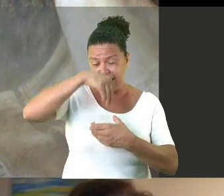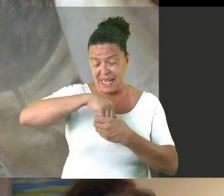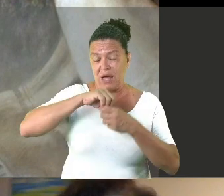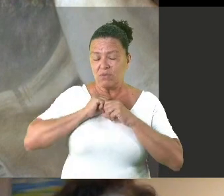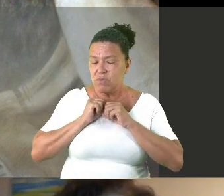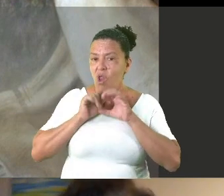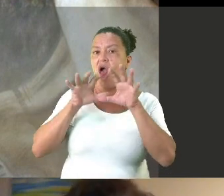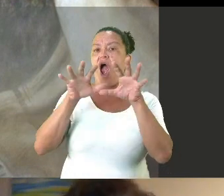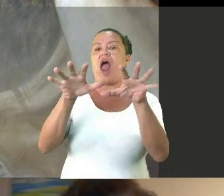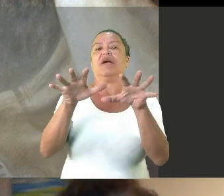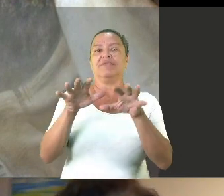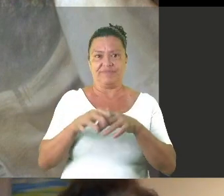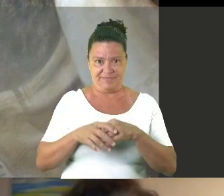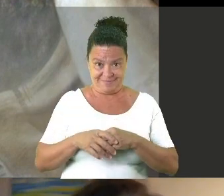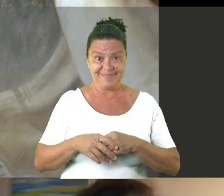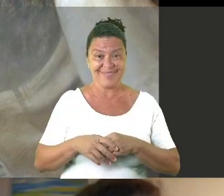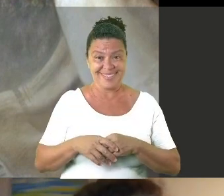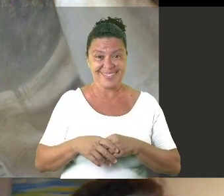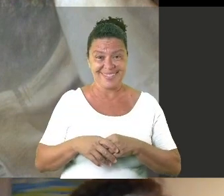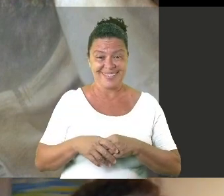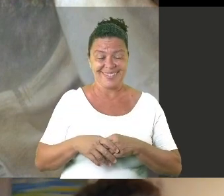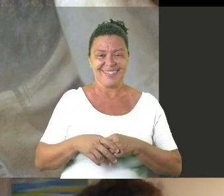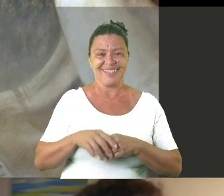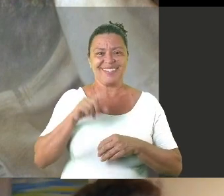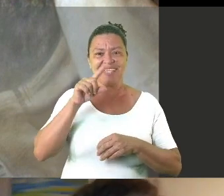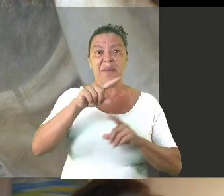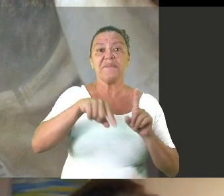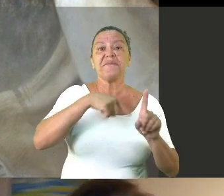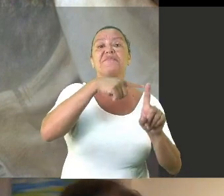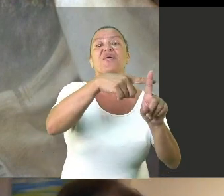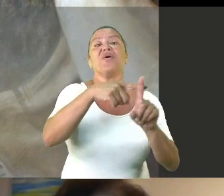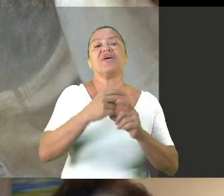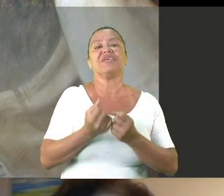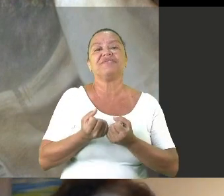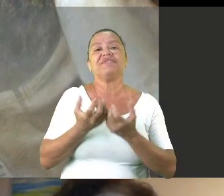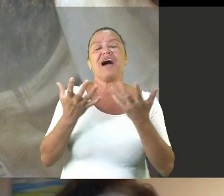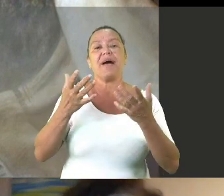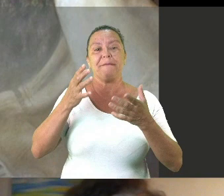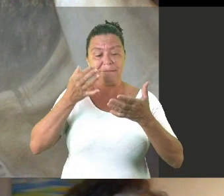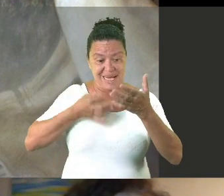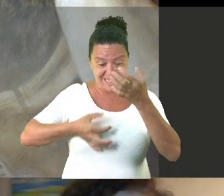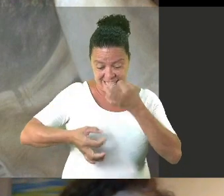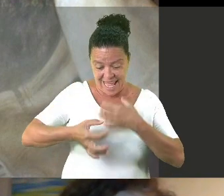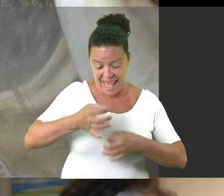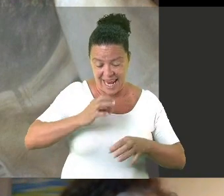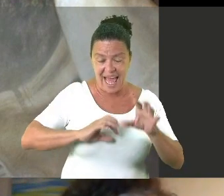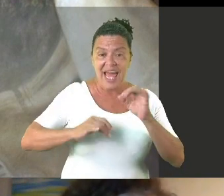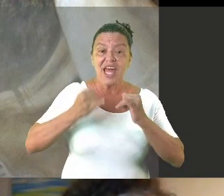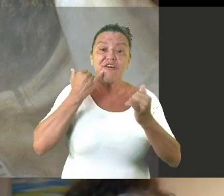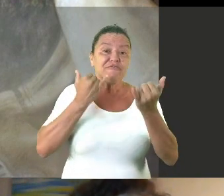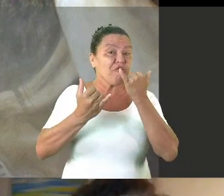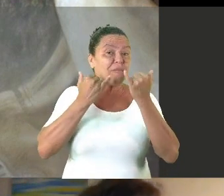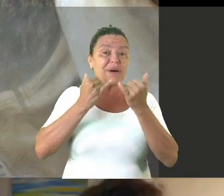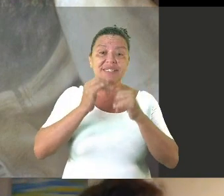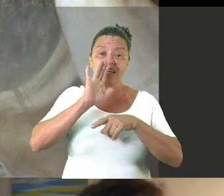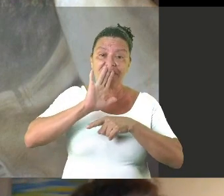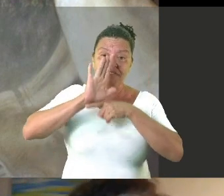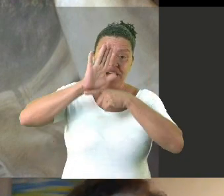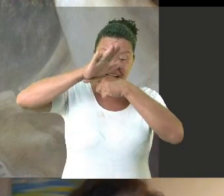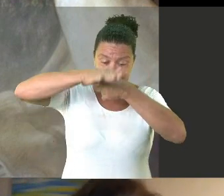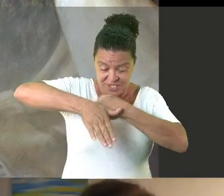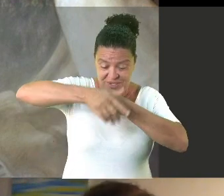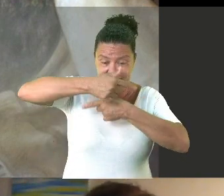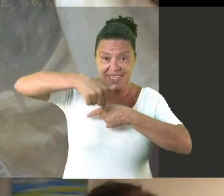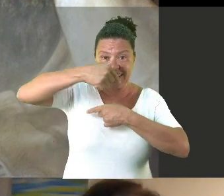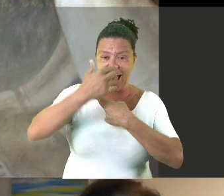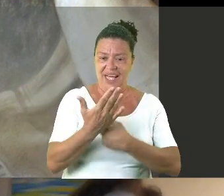emitir sinais e ela vai levar para as nossas células uma informação e que vai fazer com